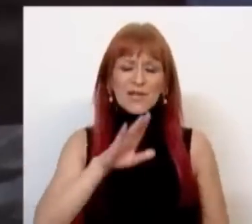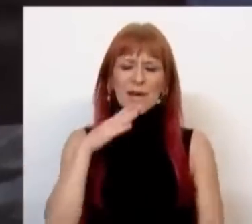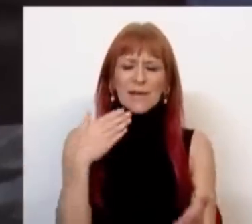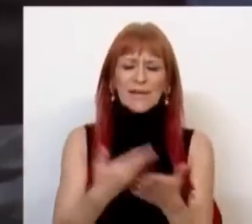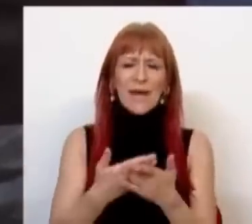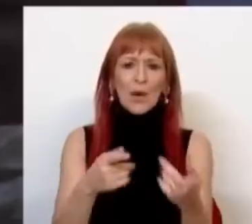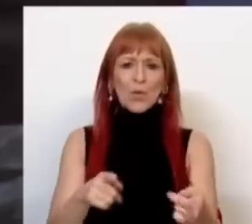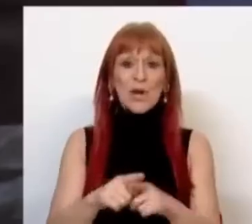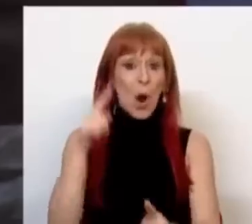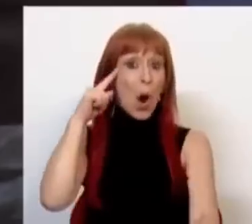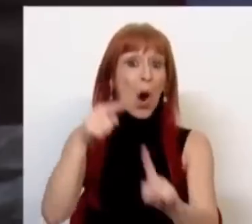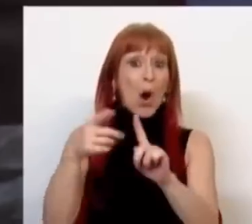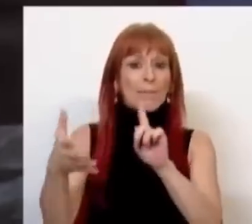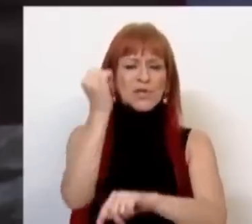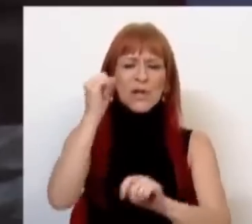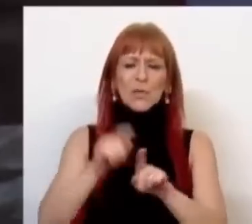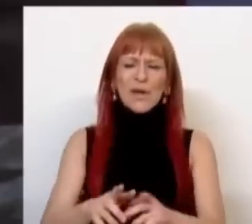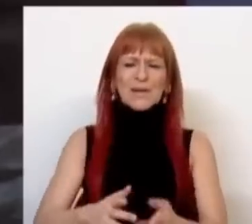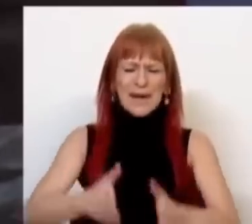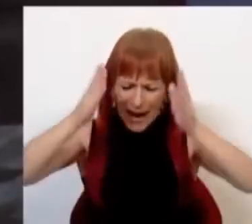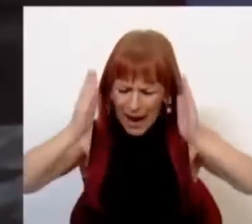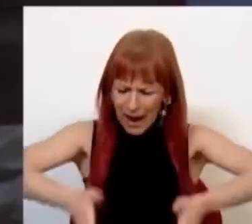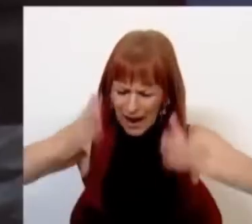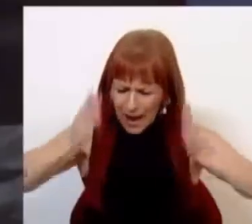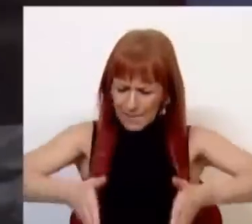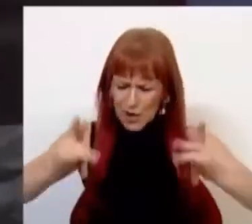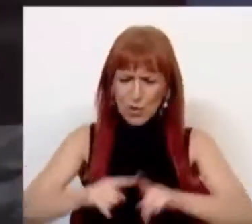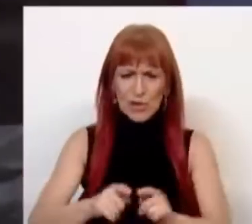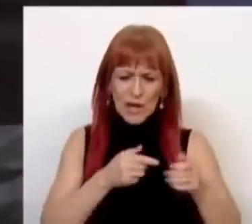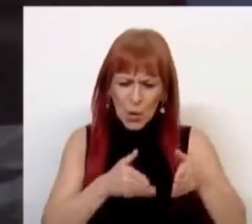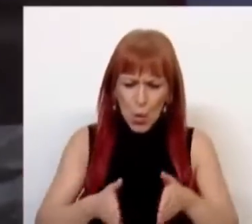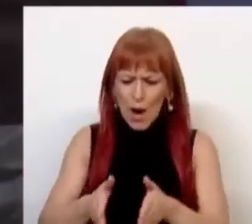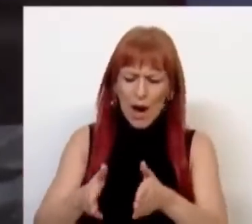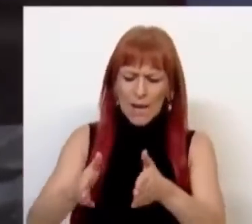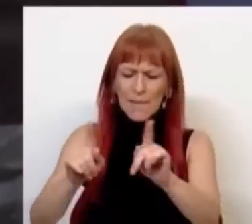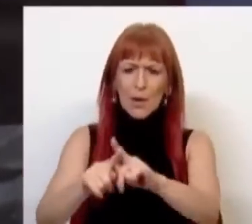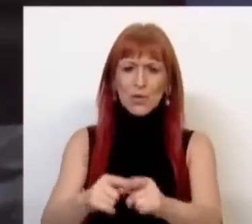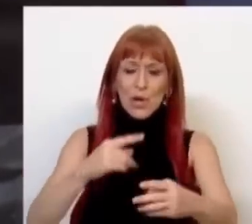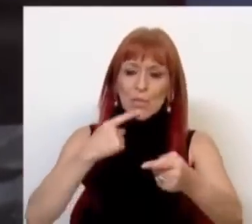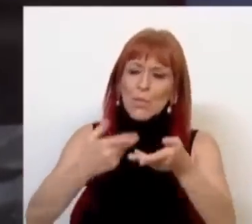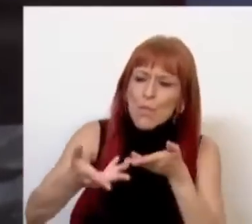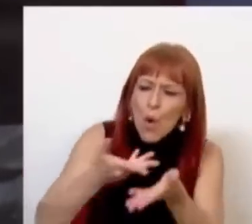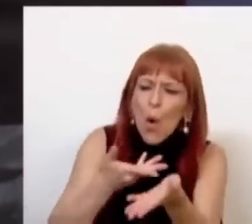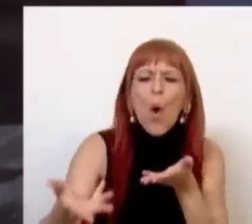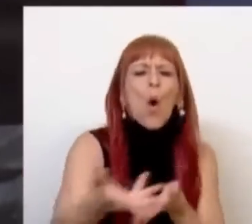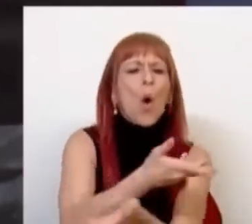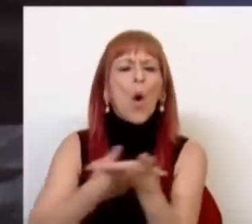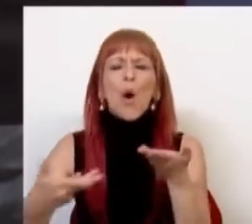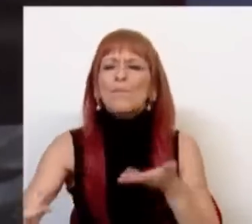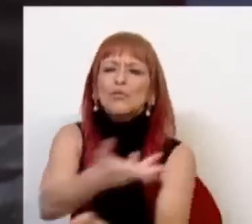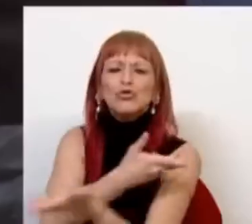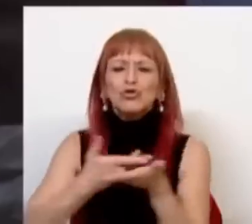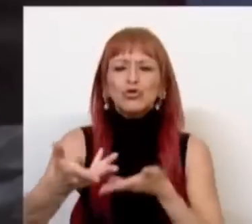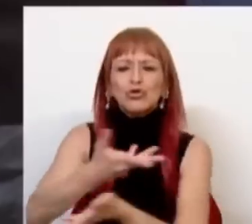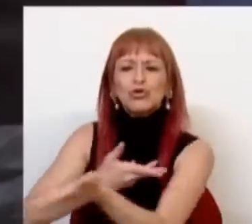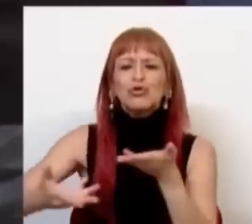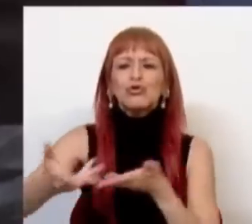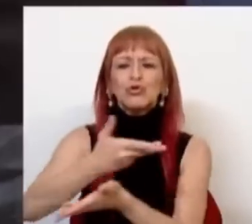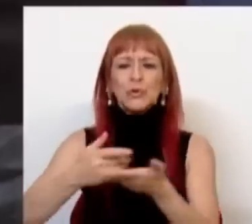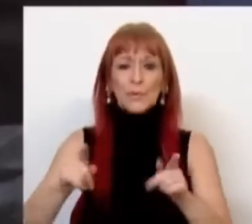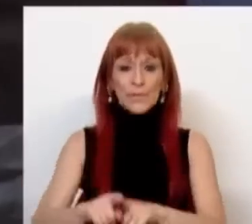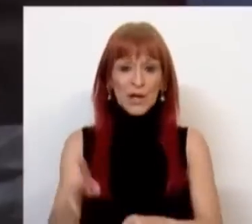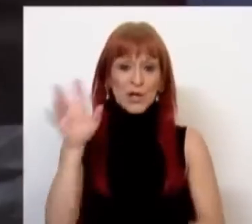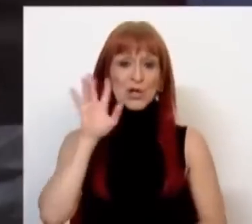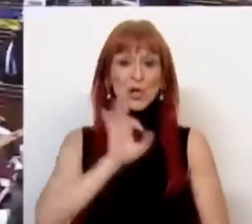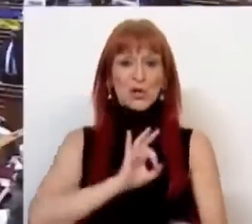a esse objetivo, é indispensável trilhar o caminho pelo diálogo e pela diplomacia.